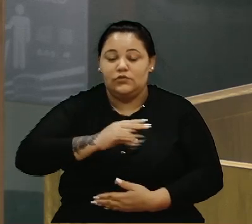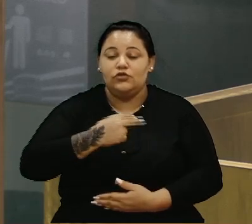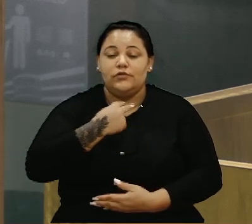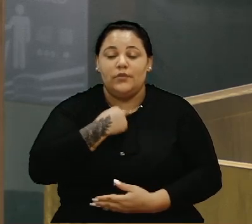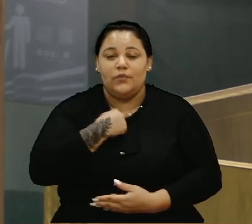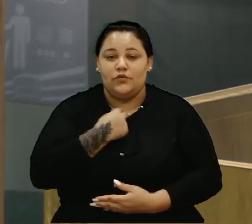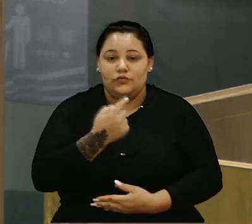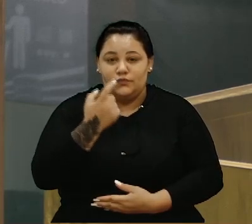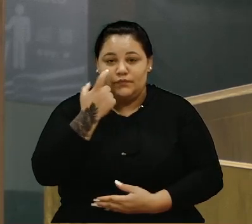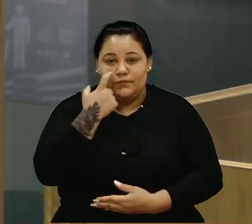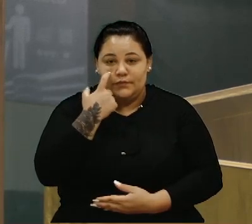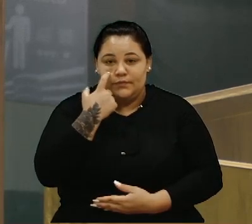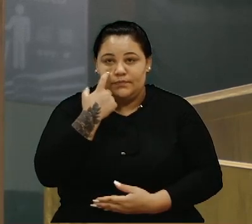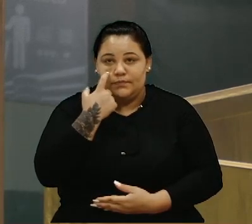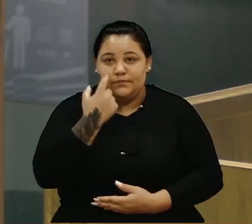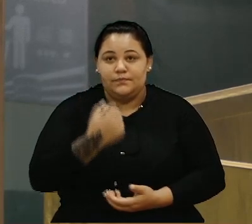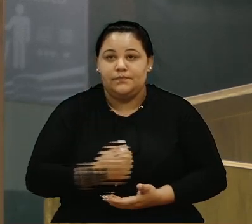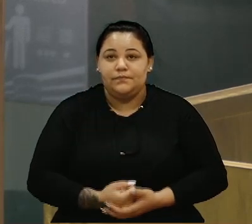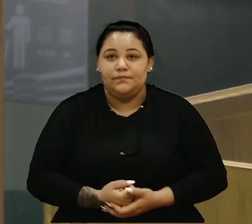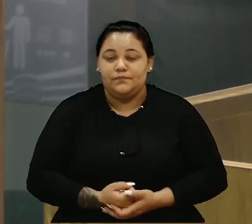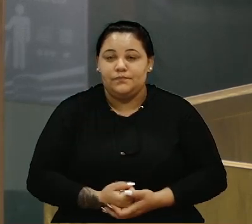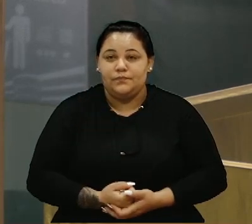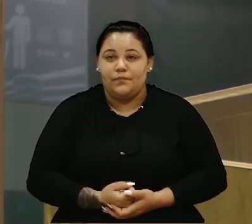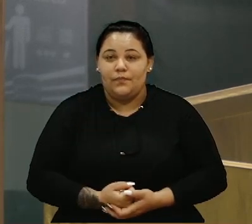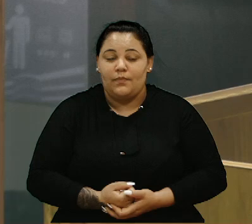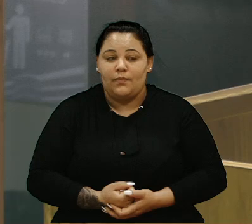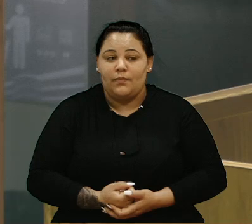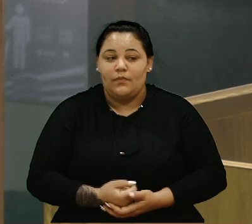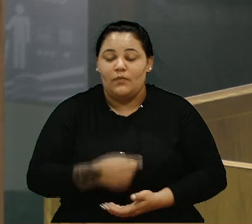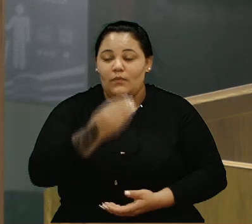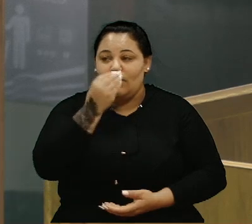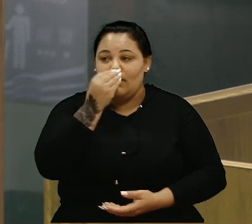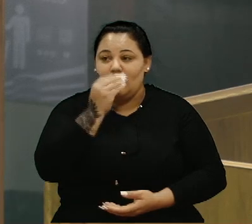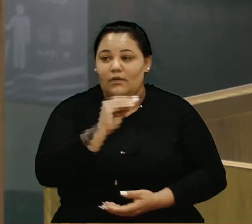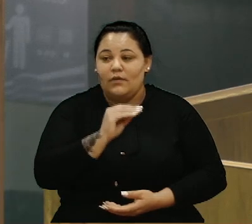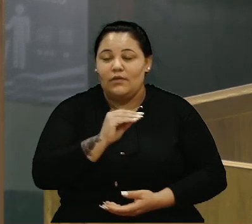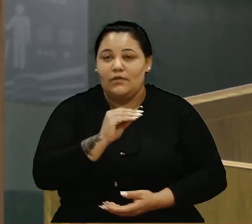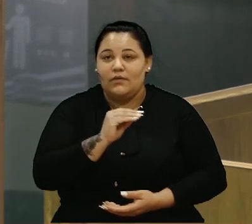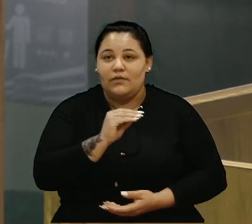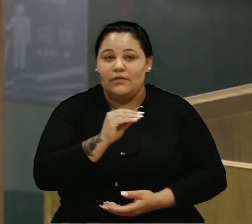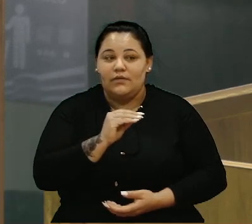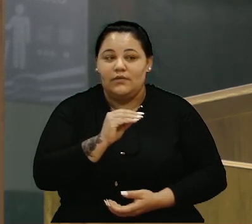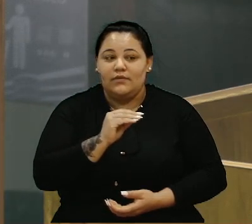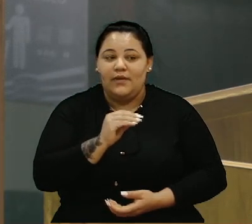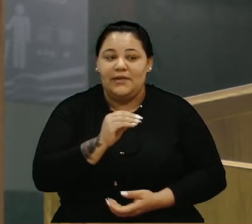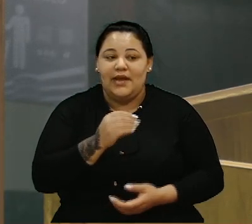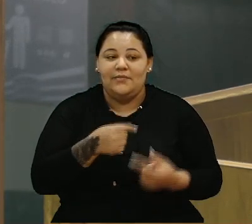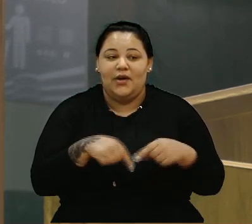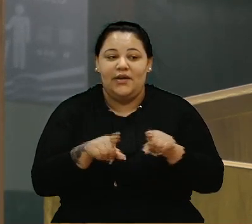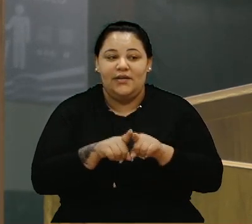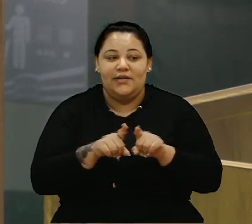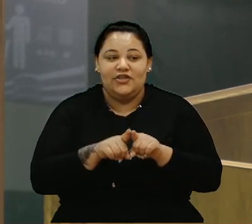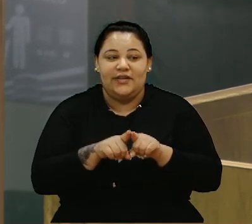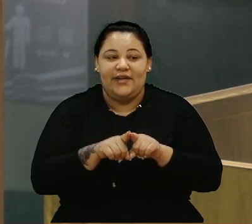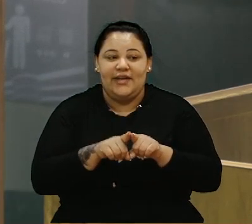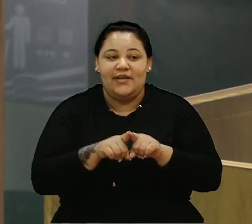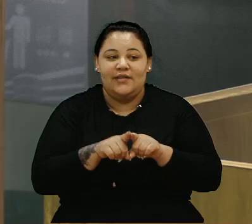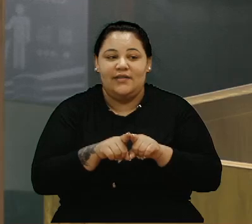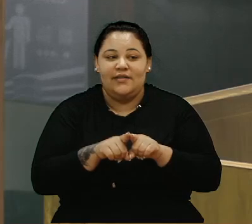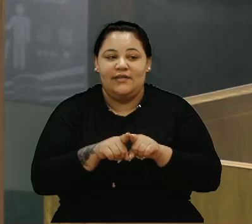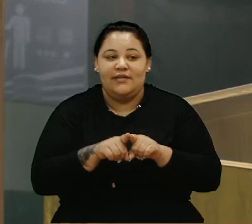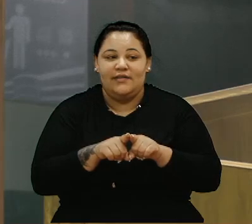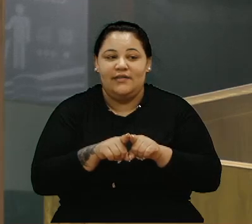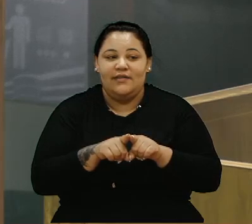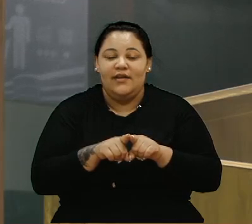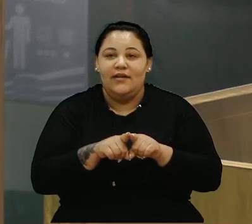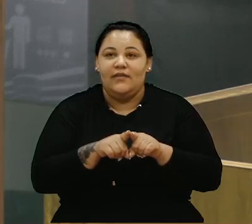situação como essa e passar despercebido. O que nós podemos fazer? nós podemos ajudar. Por vezes a